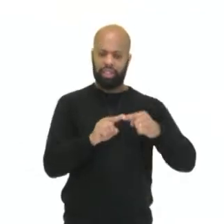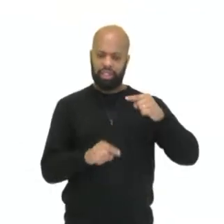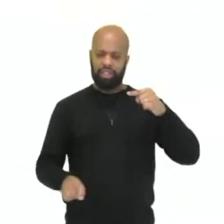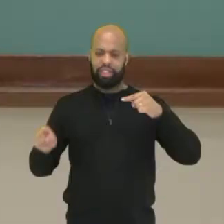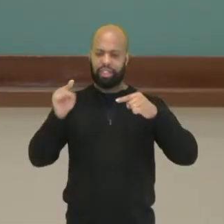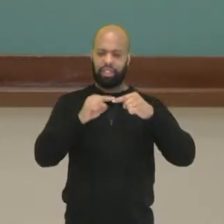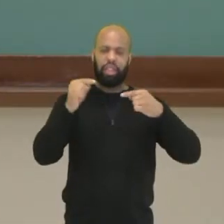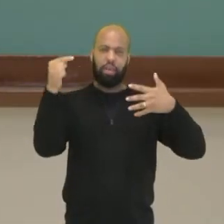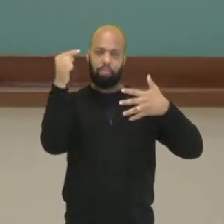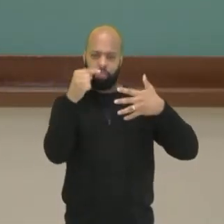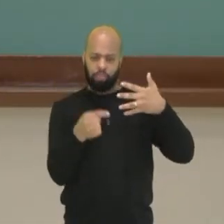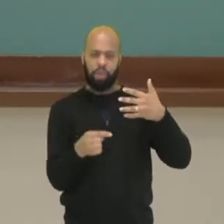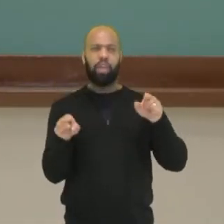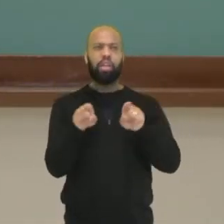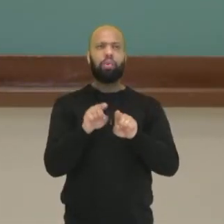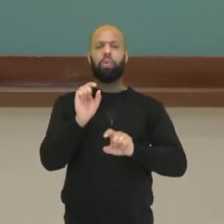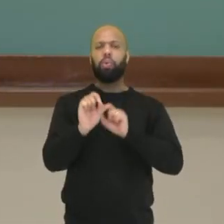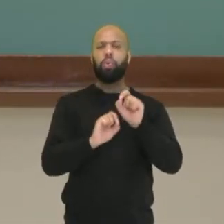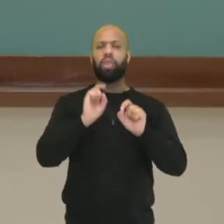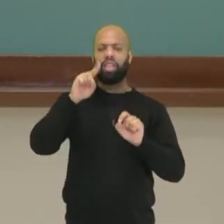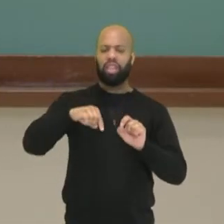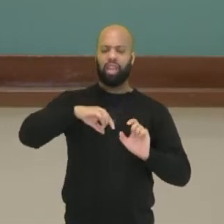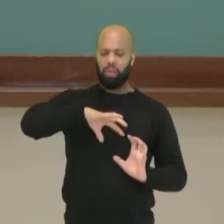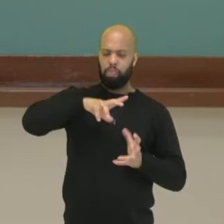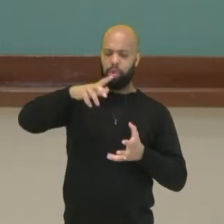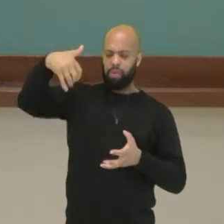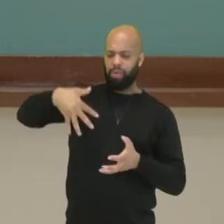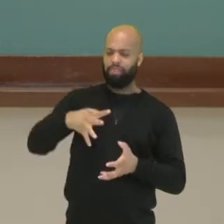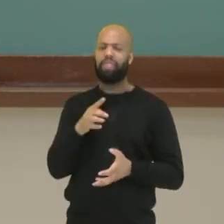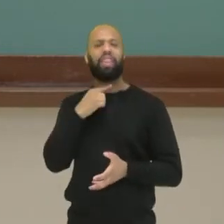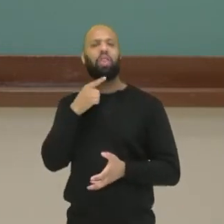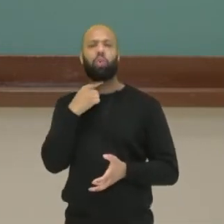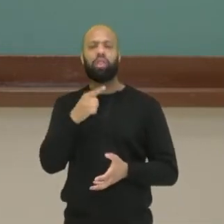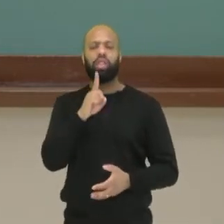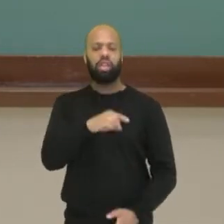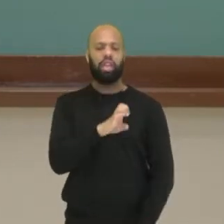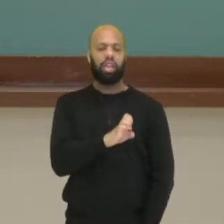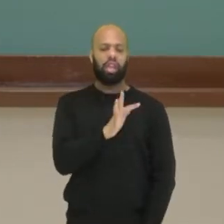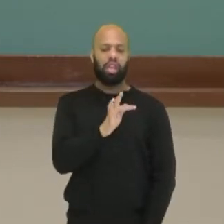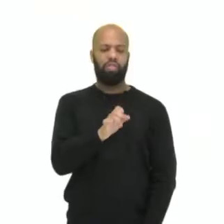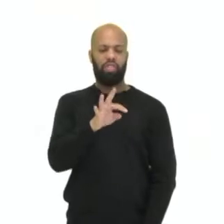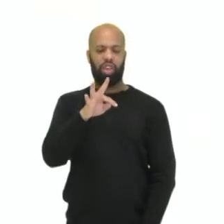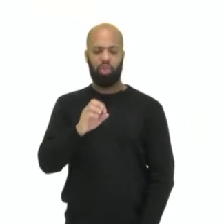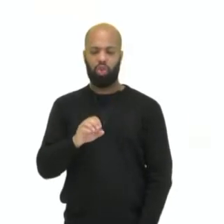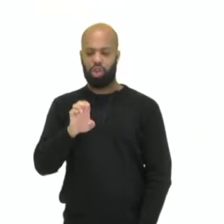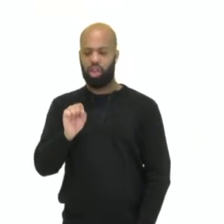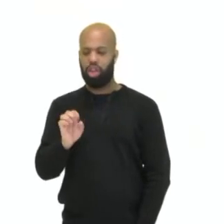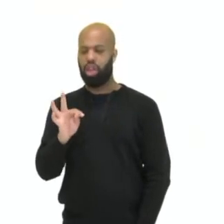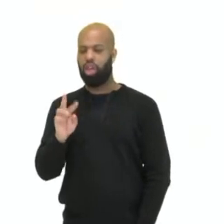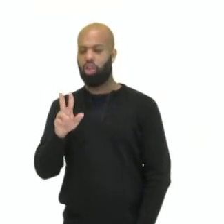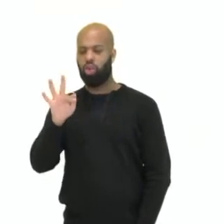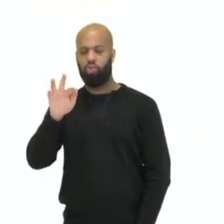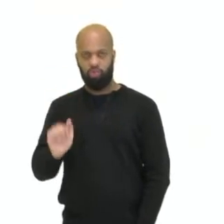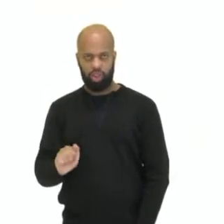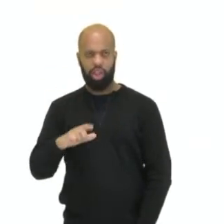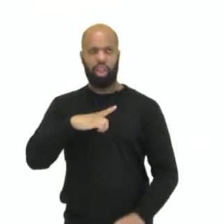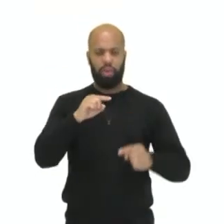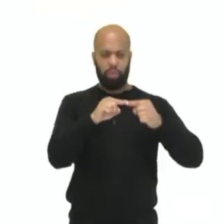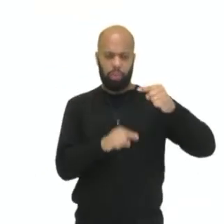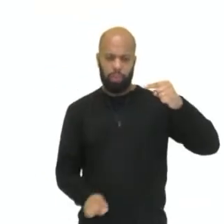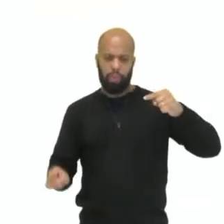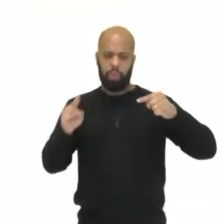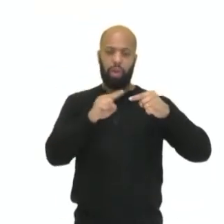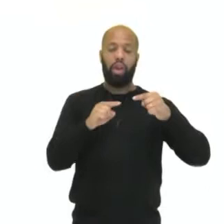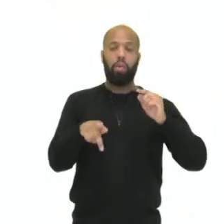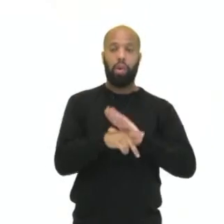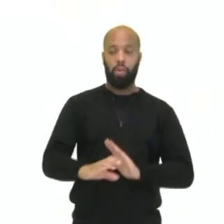elementos? E, por fim, o que é o efeito estufa? Vamos lá então, gente. Ciclos biogeoquímicos são processos que